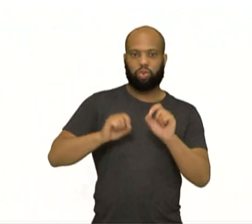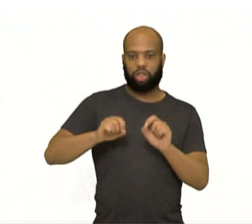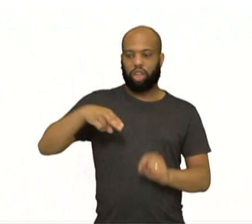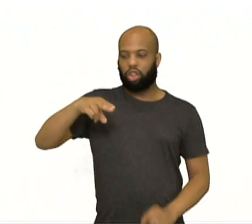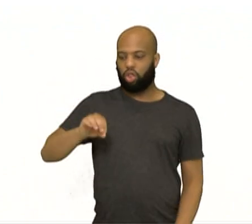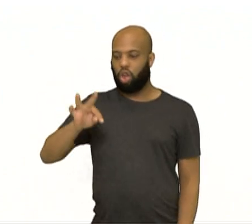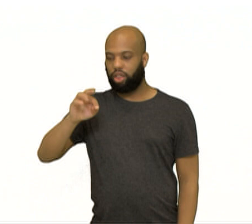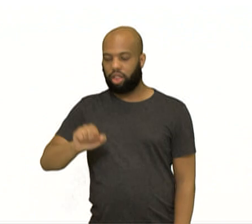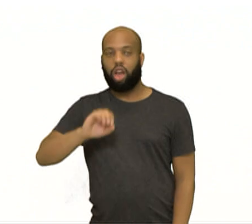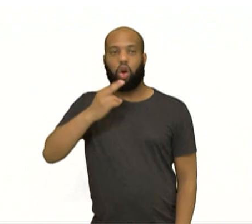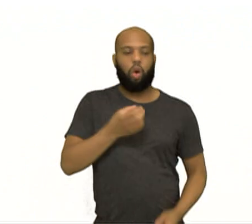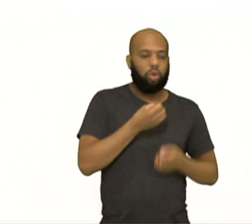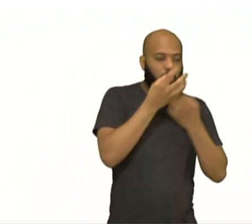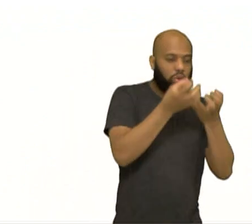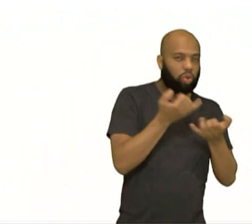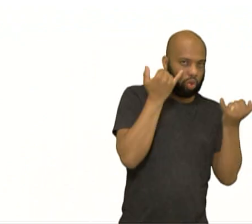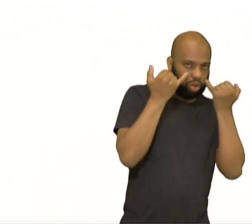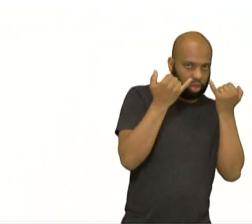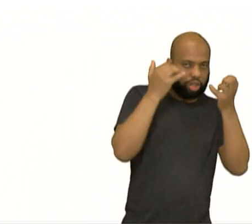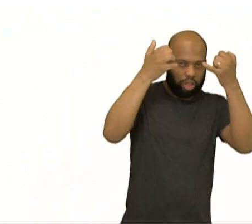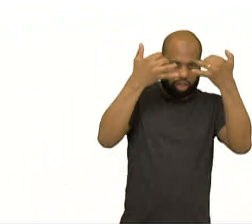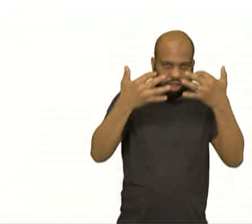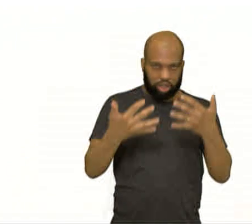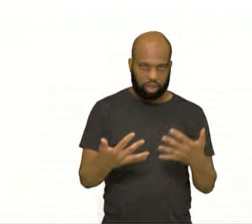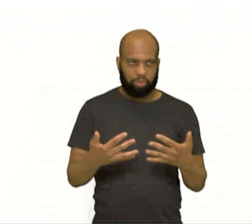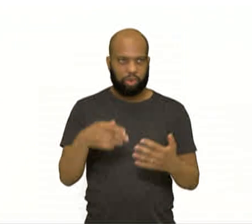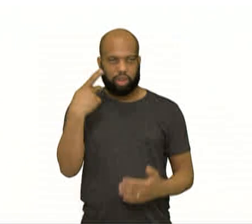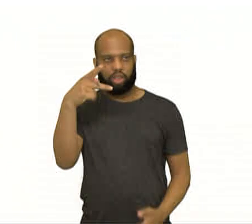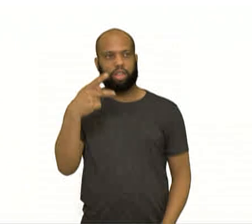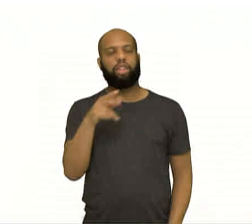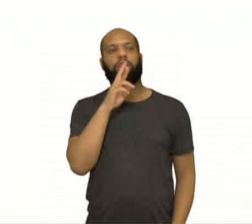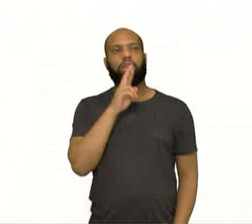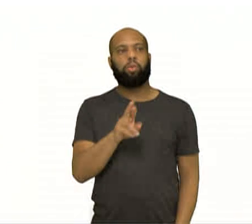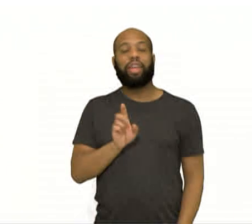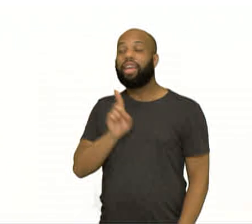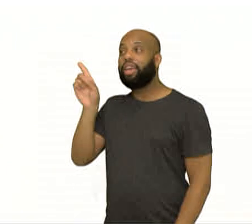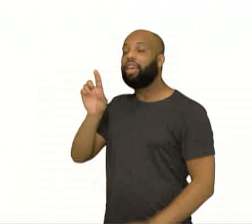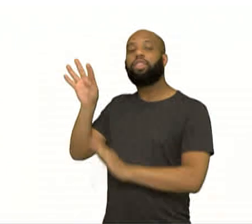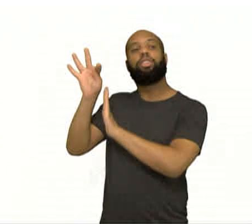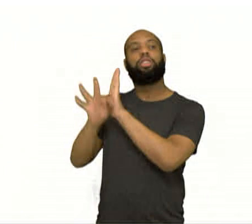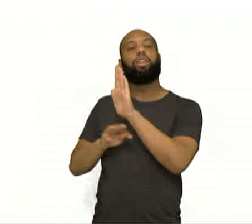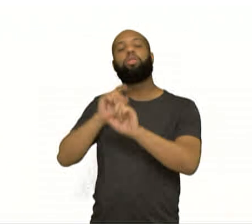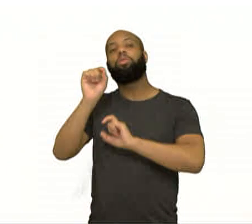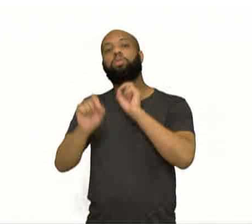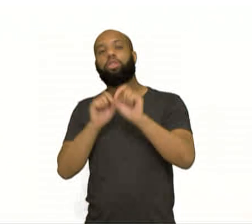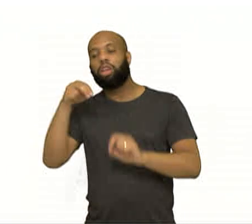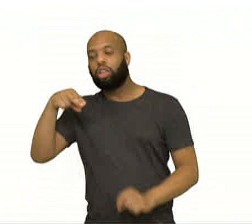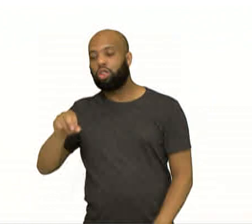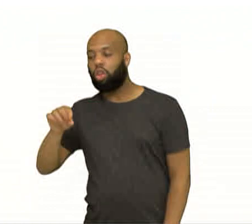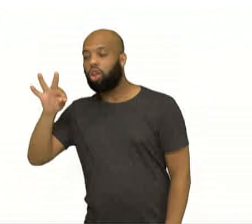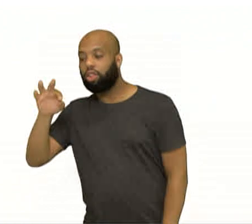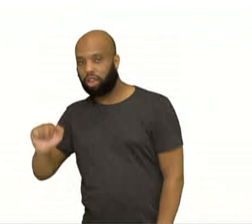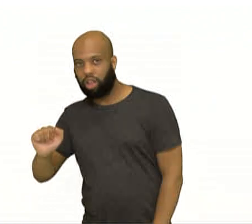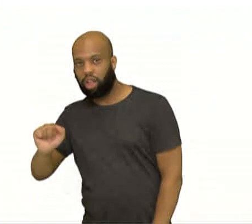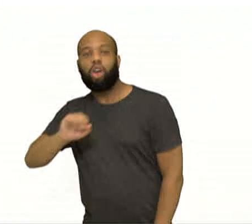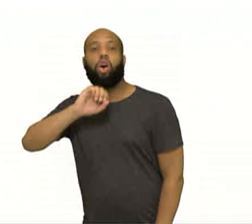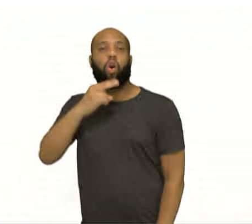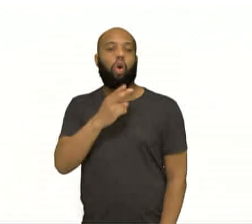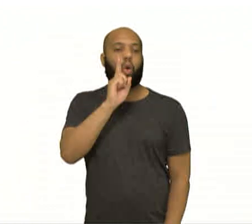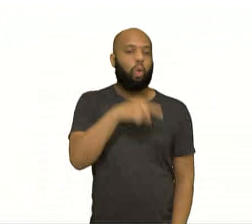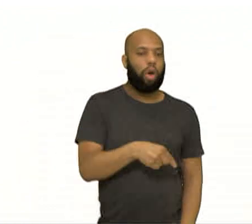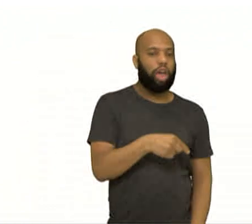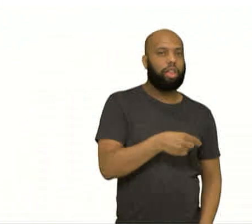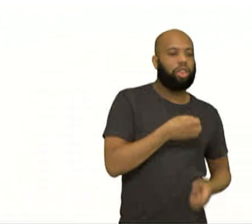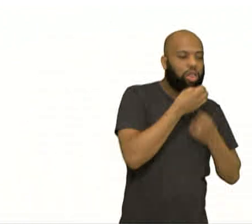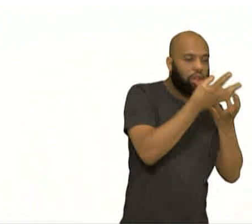uma notícia? Justifique. Voltar lá para ver, ó. Esse texto é uma nota ou é